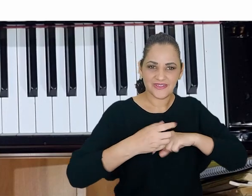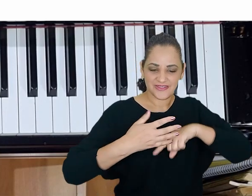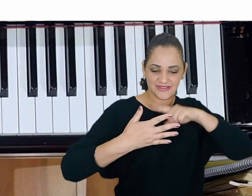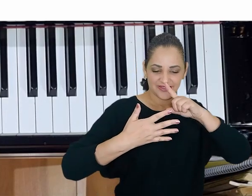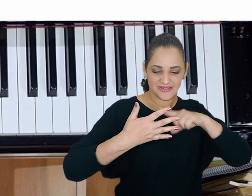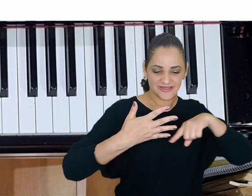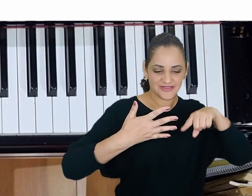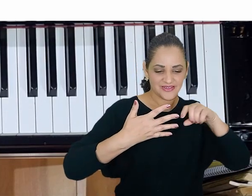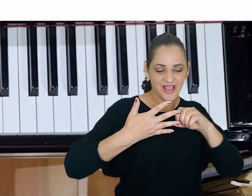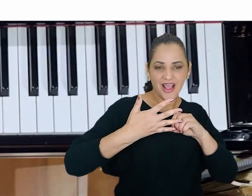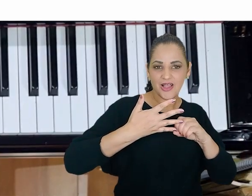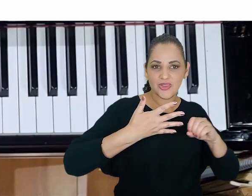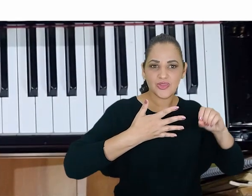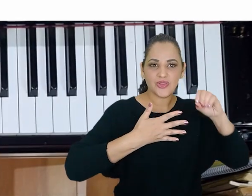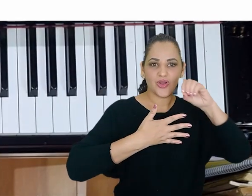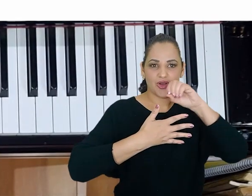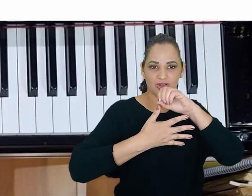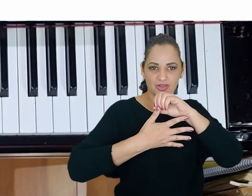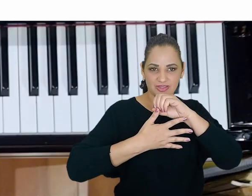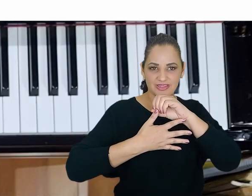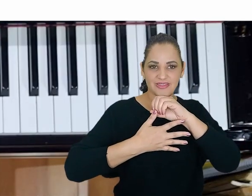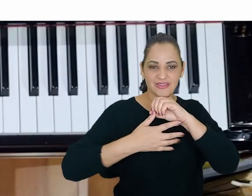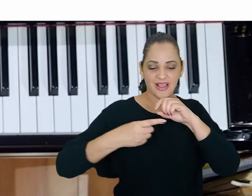diálogo com essas notas graves.